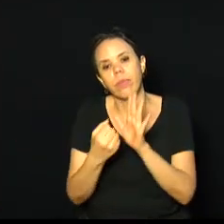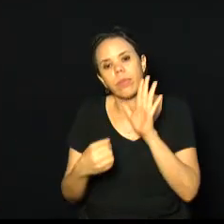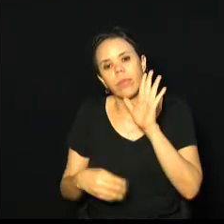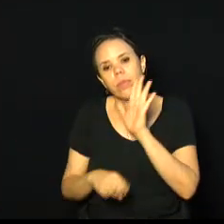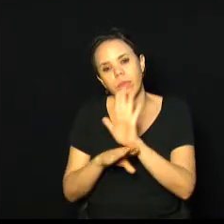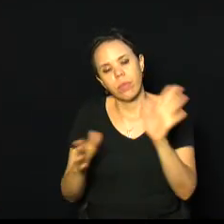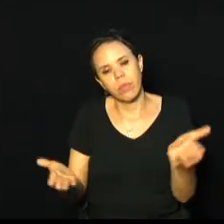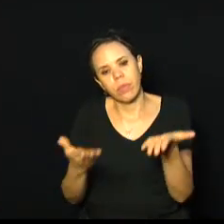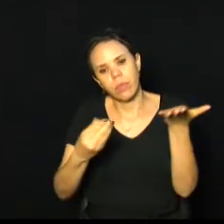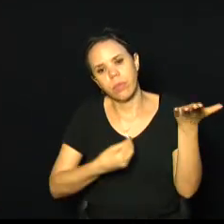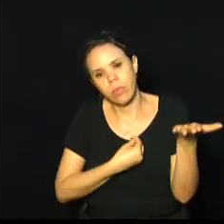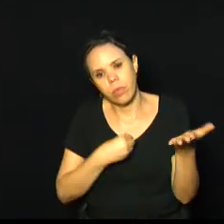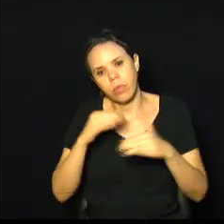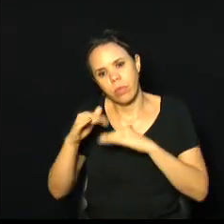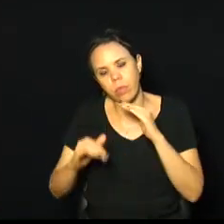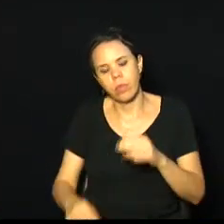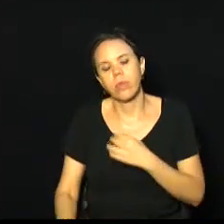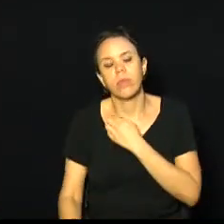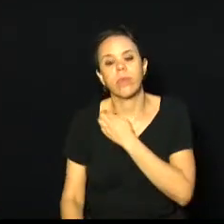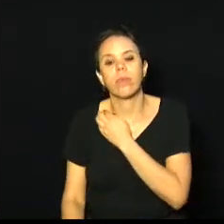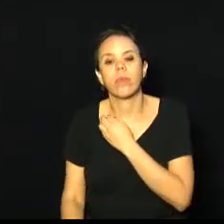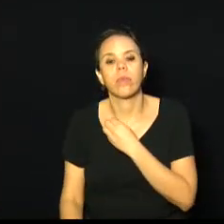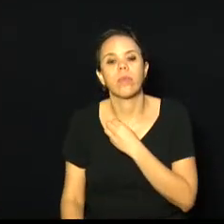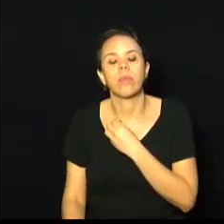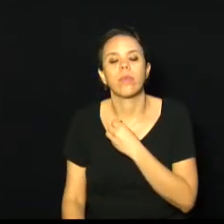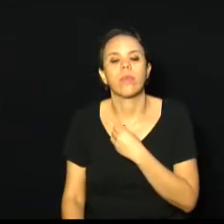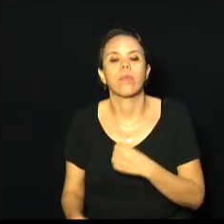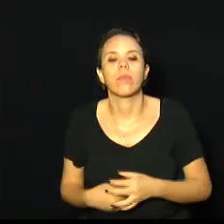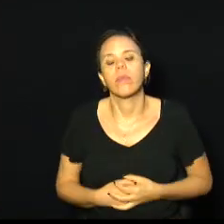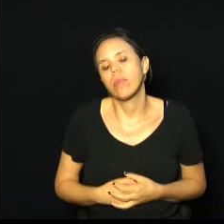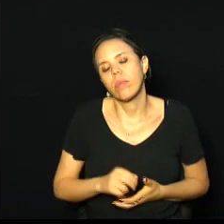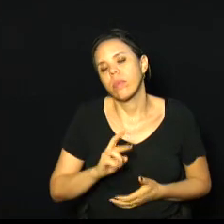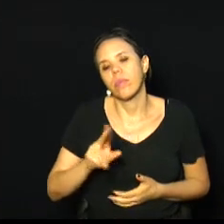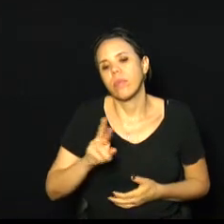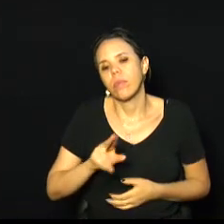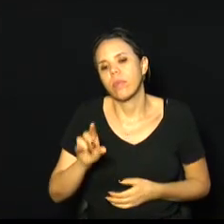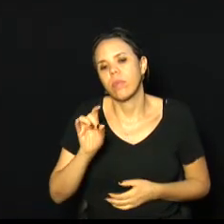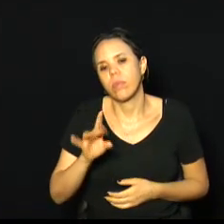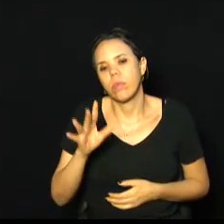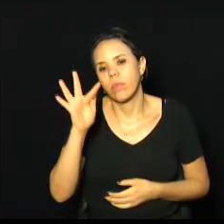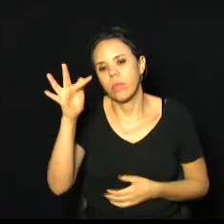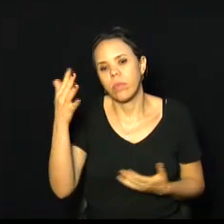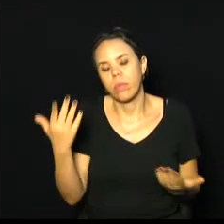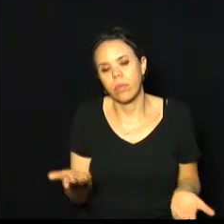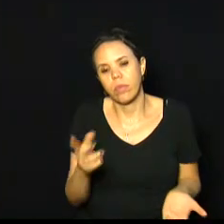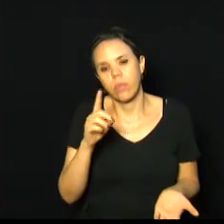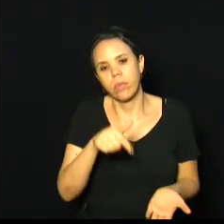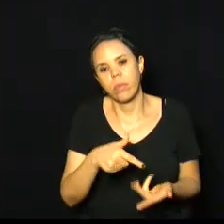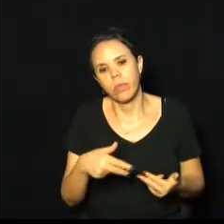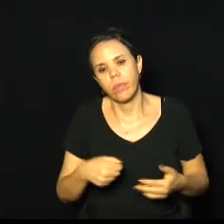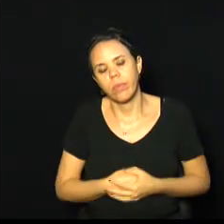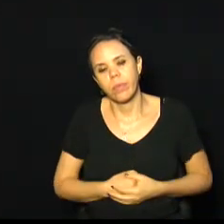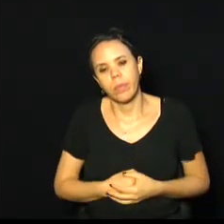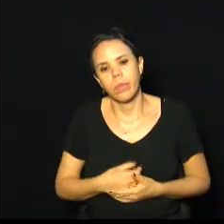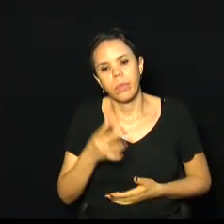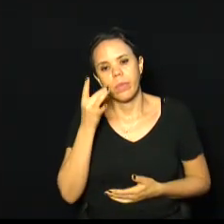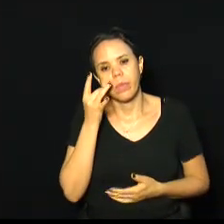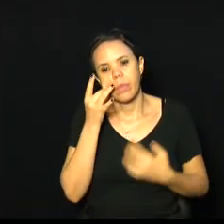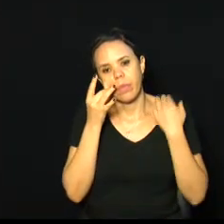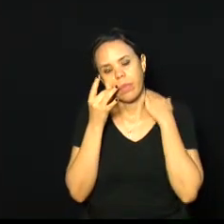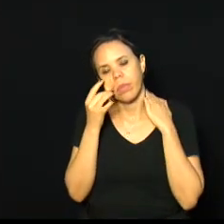nossa vida que estamos construindo? Entretanto, não é mais uma questão de futuro. Essa é uma questão do